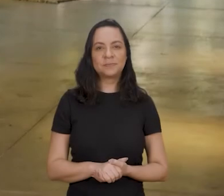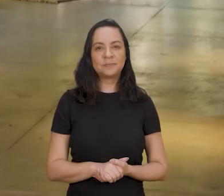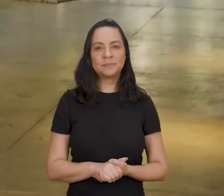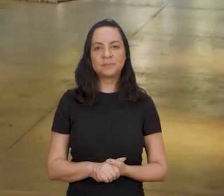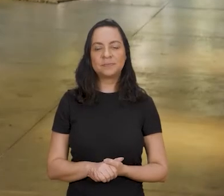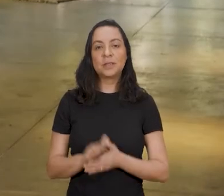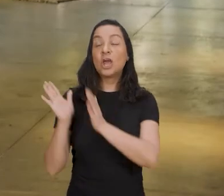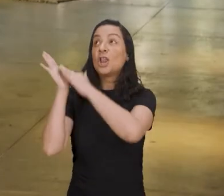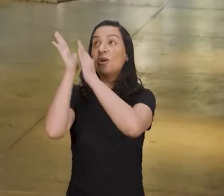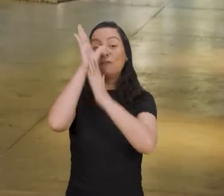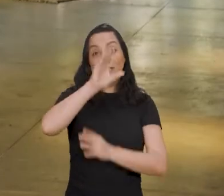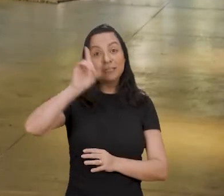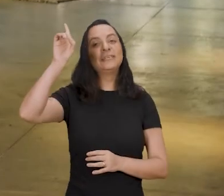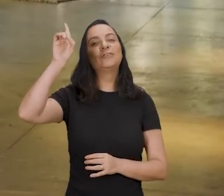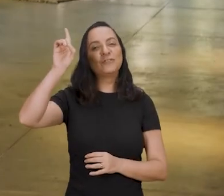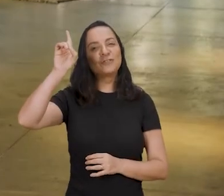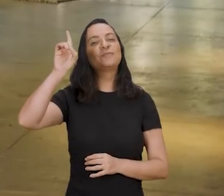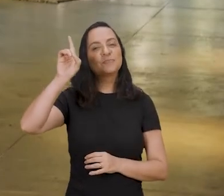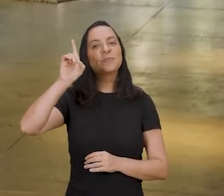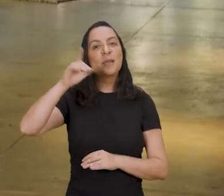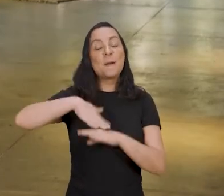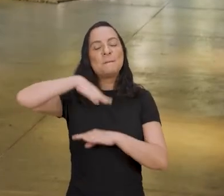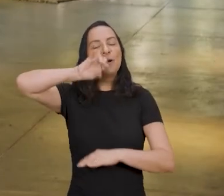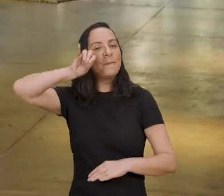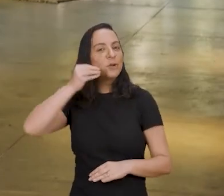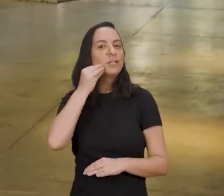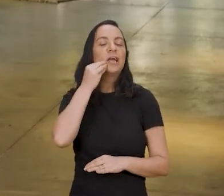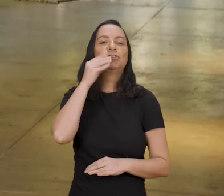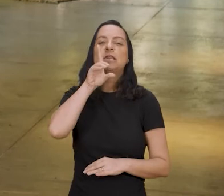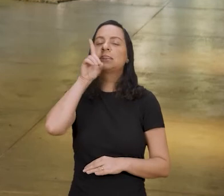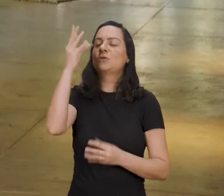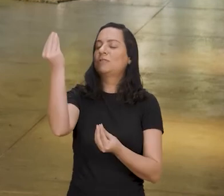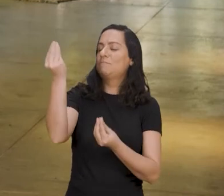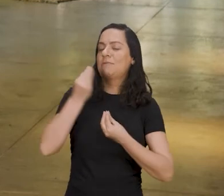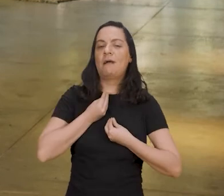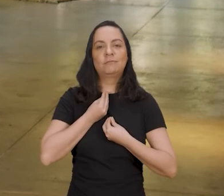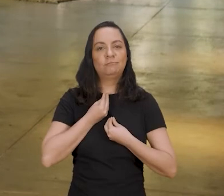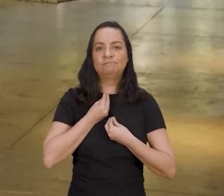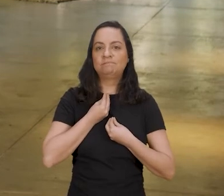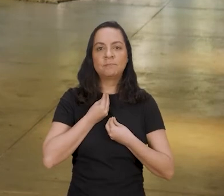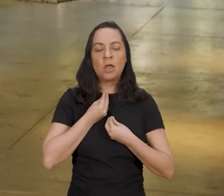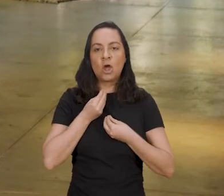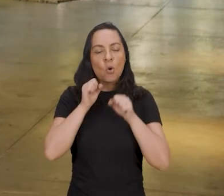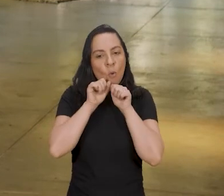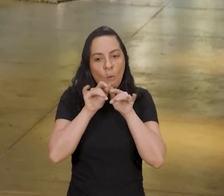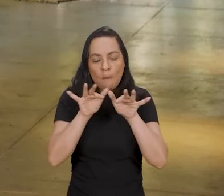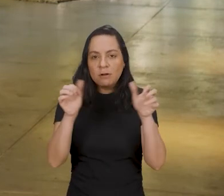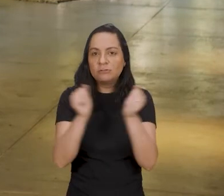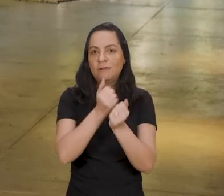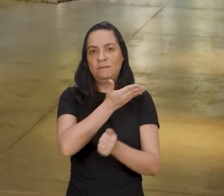Louvado seja Deus por mais uma oportunidade que o Senhor tem me dado para compartilhar com